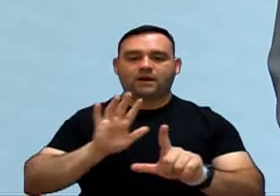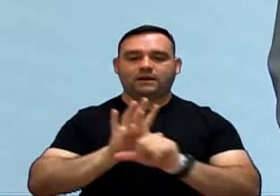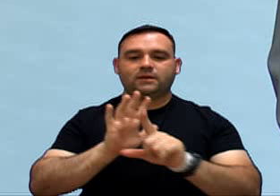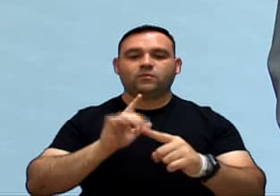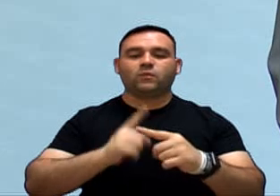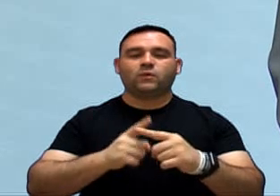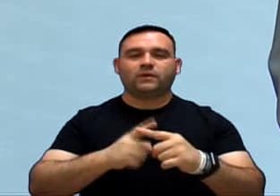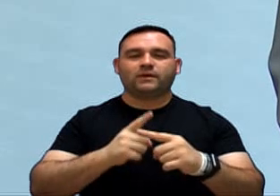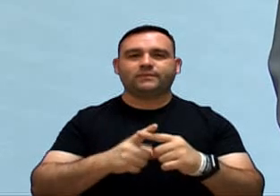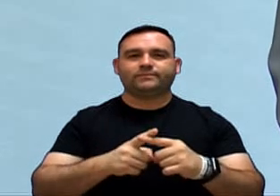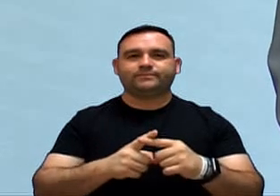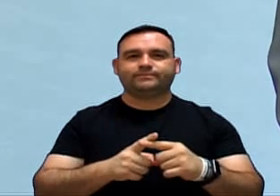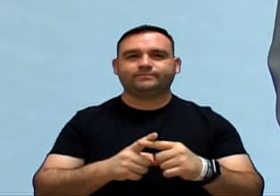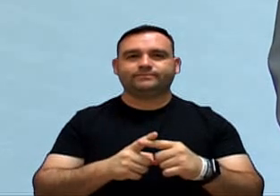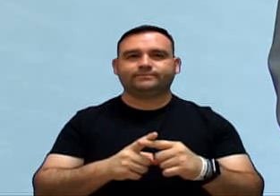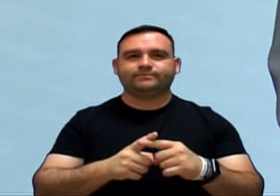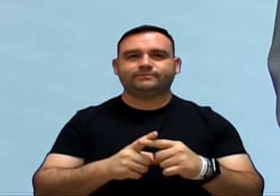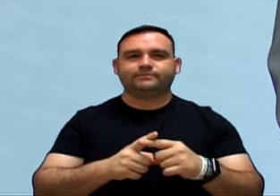na verdade,